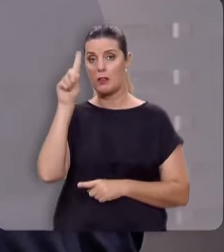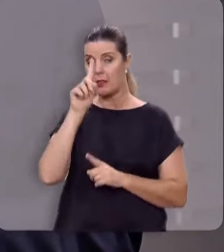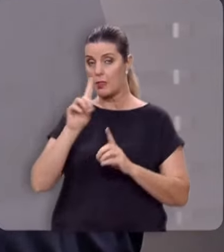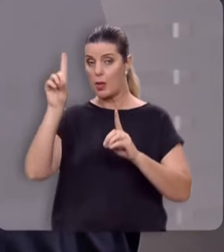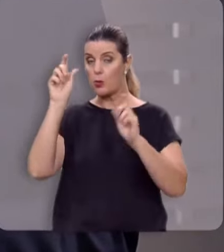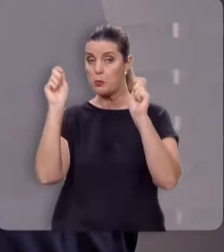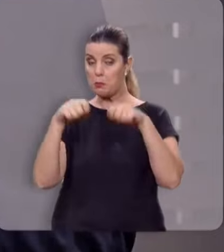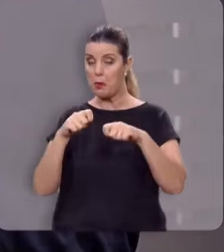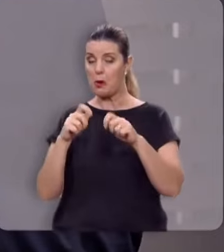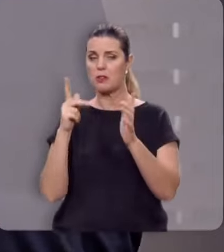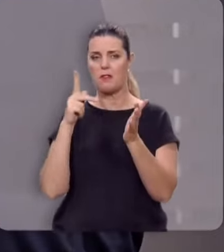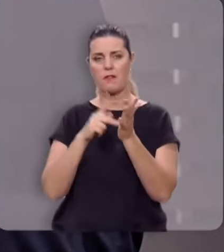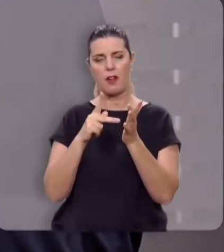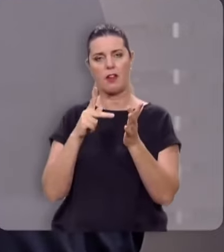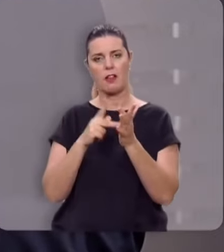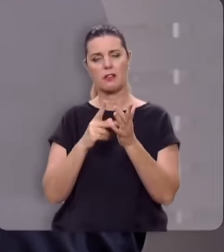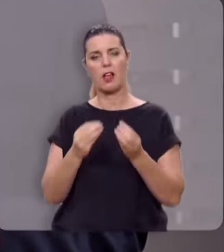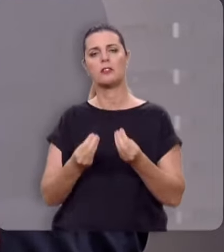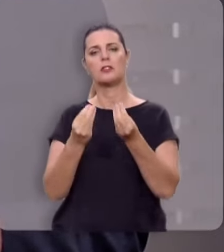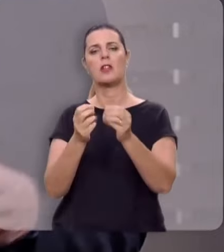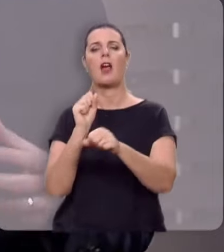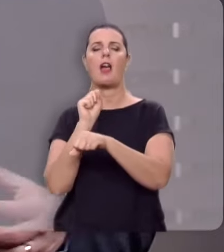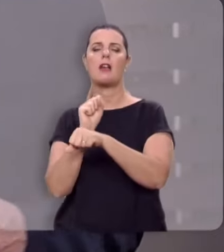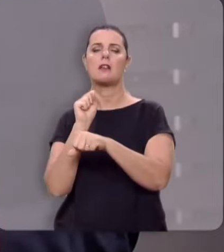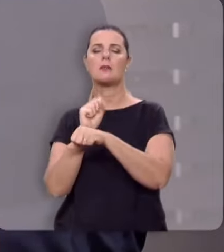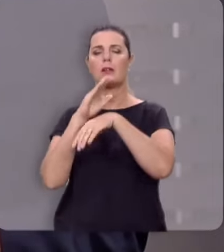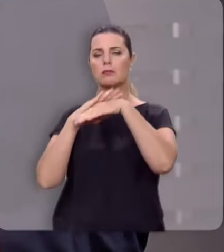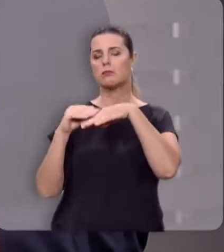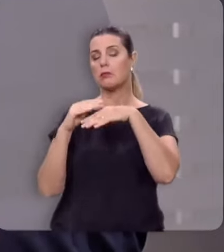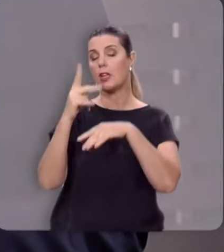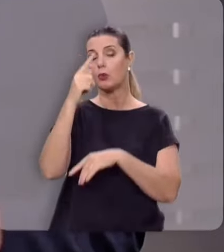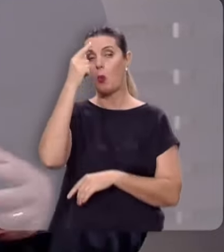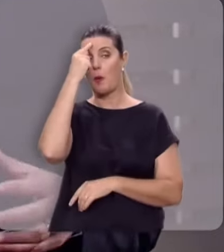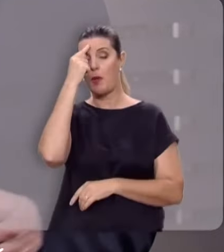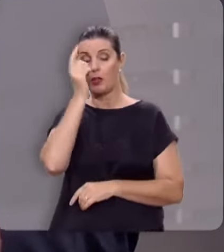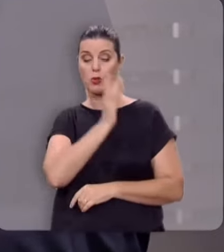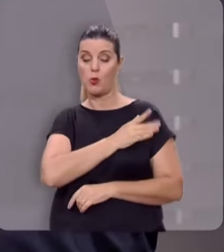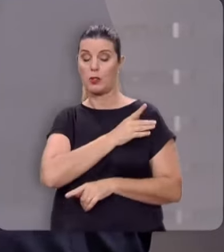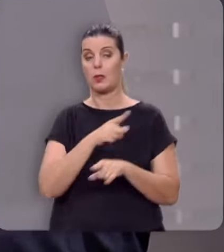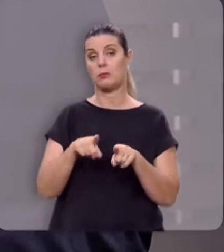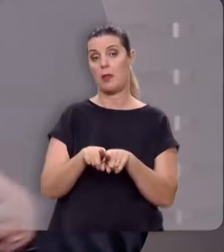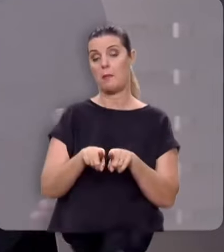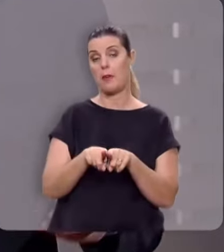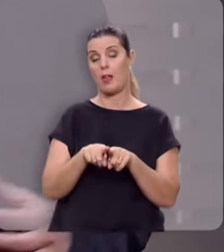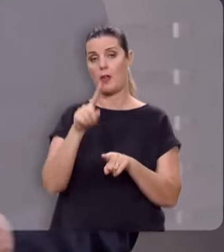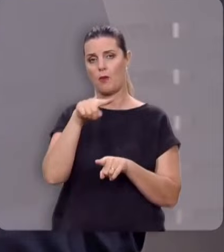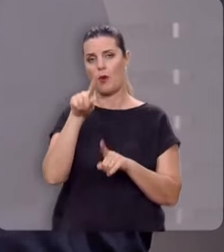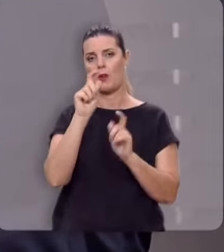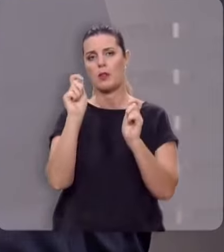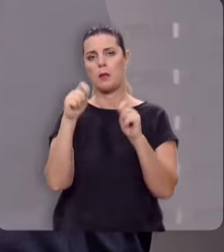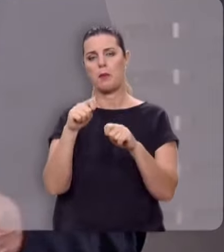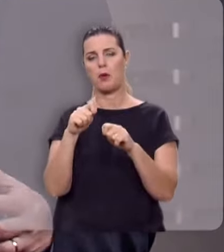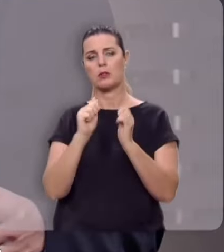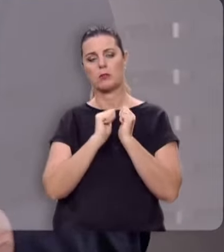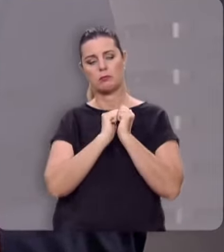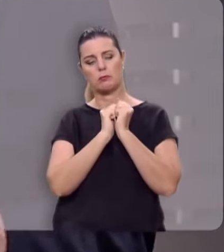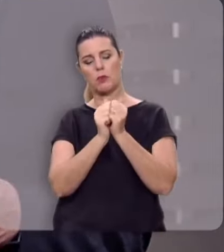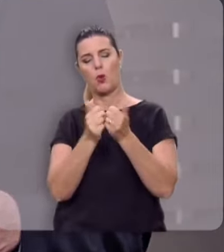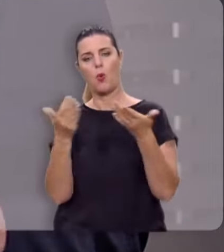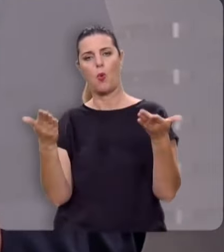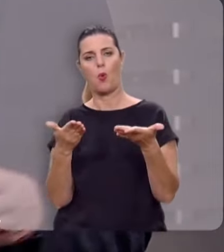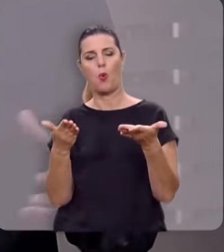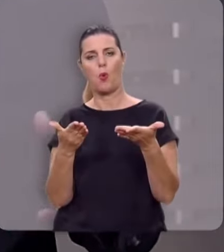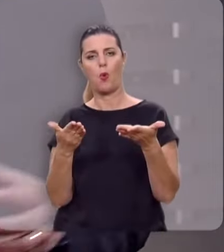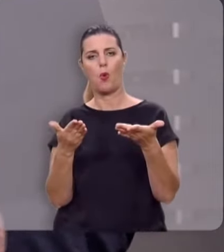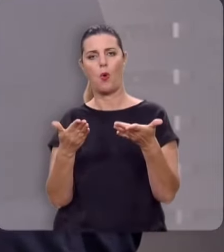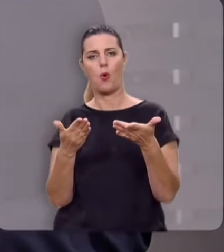Deus possa, de fato, trazer esperança e alento à sua mente e ao seu coração. Você também acompanhou